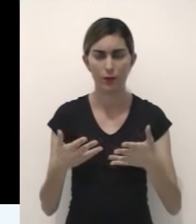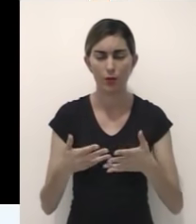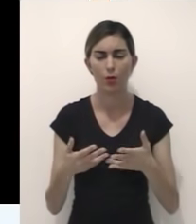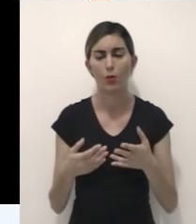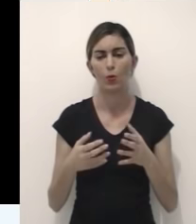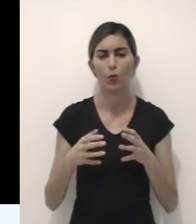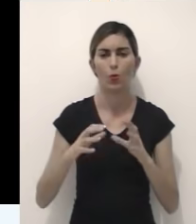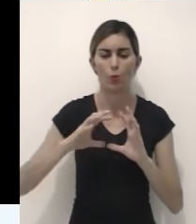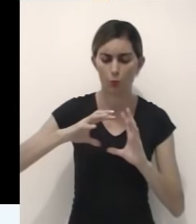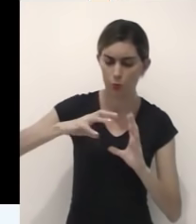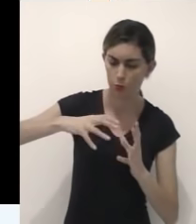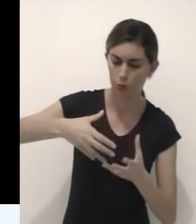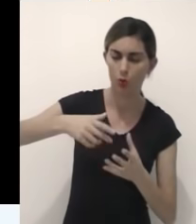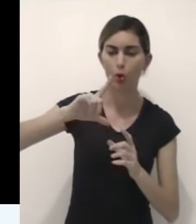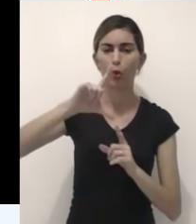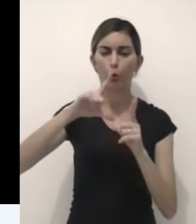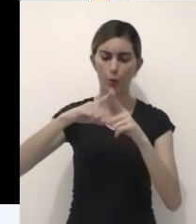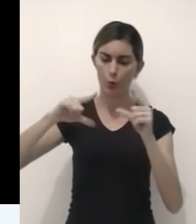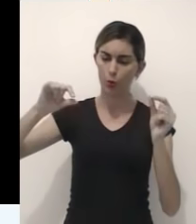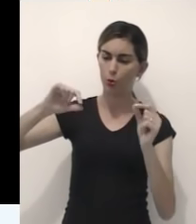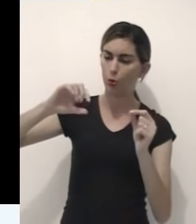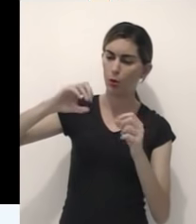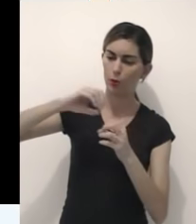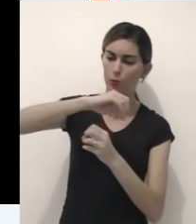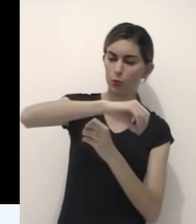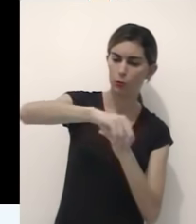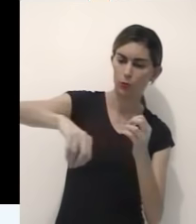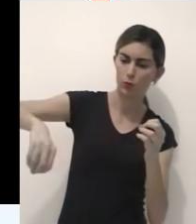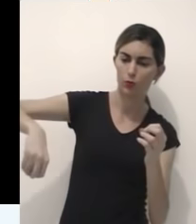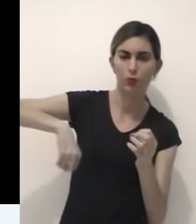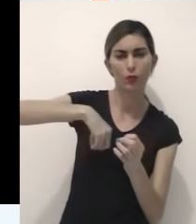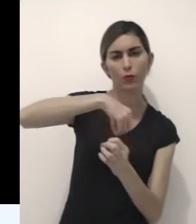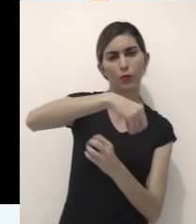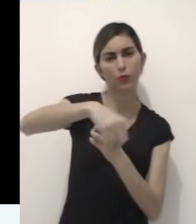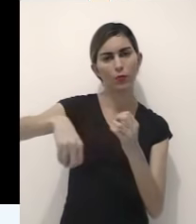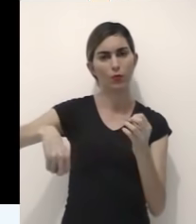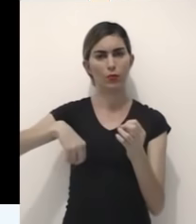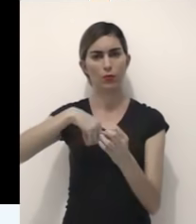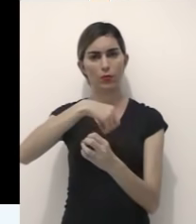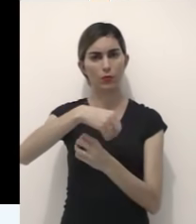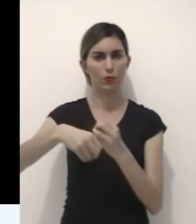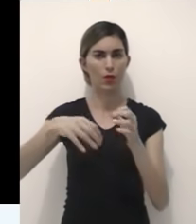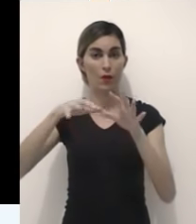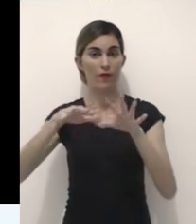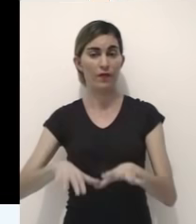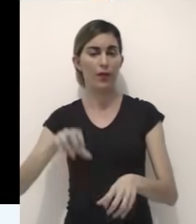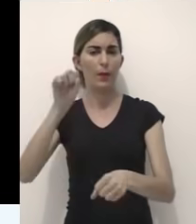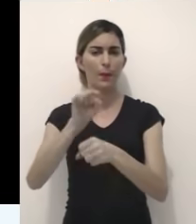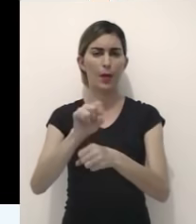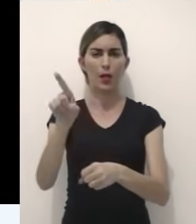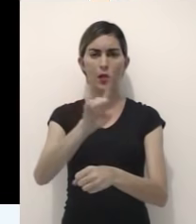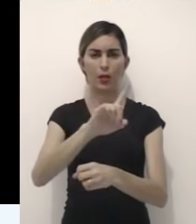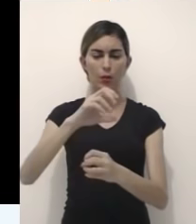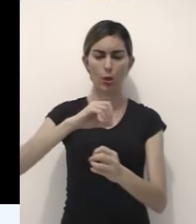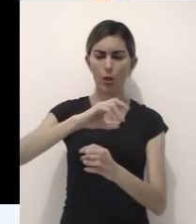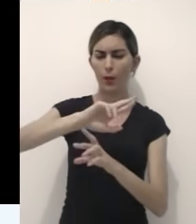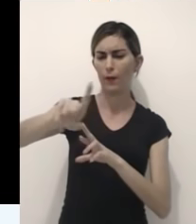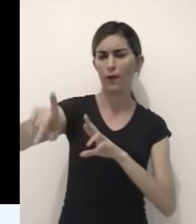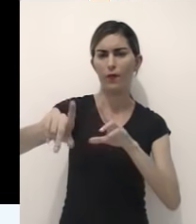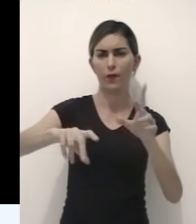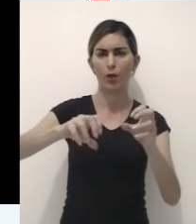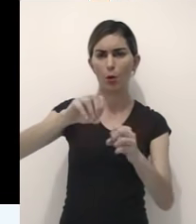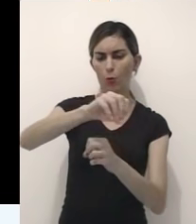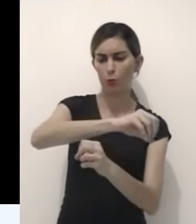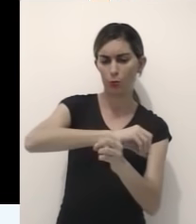agora sobre o movimento da Lua. A Lua, ela não é um astro estático, ela não fica parada, ela